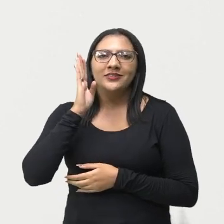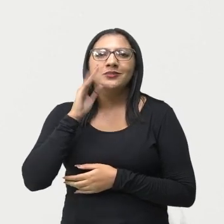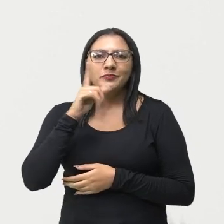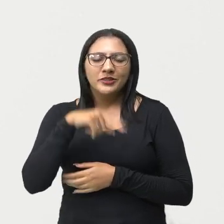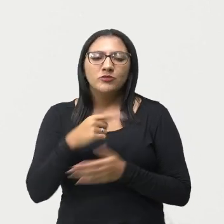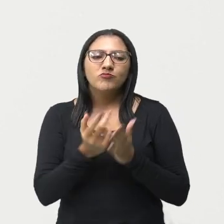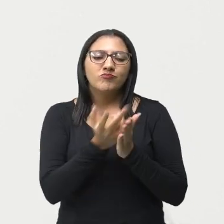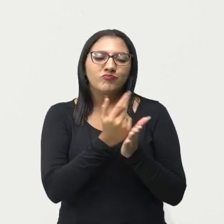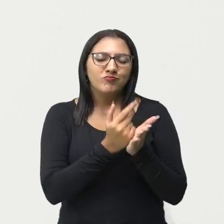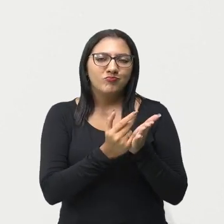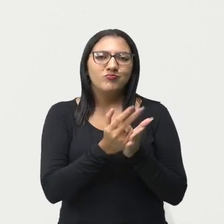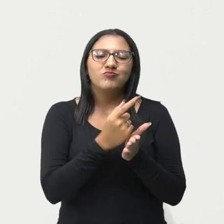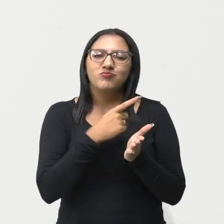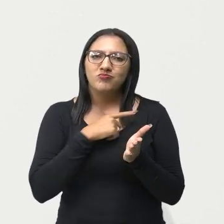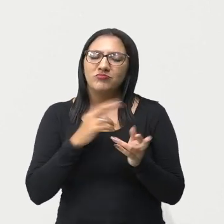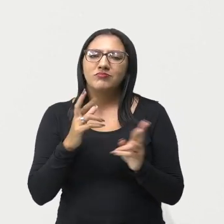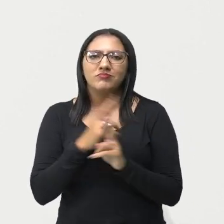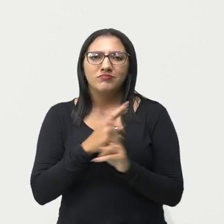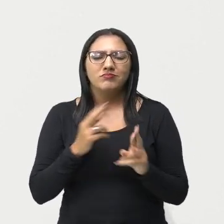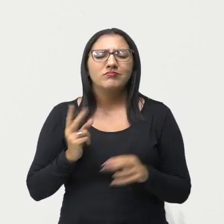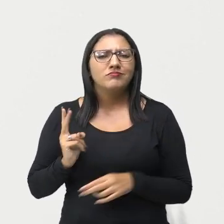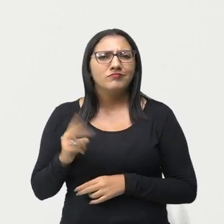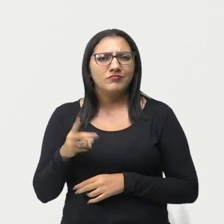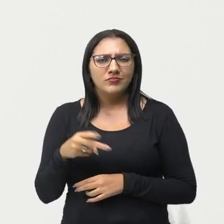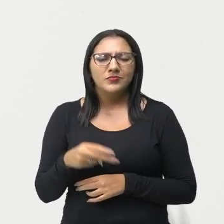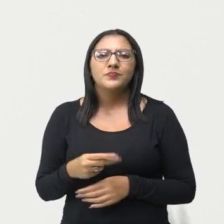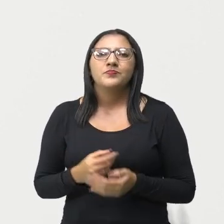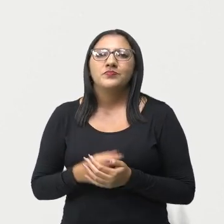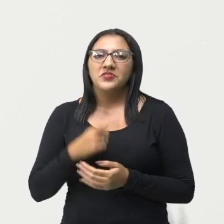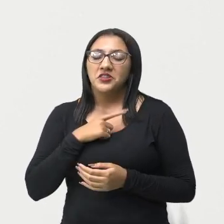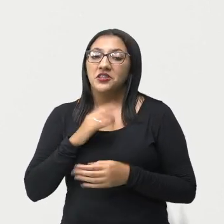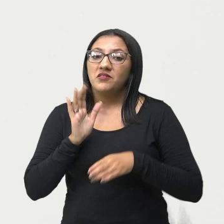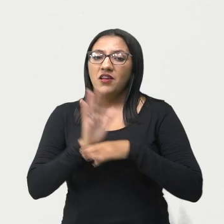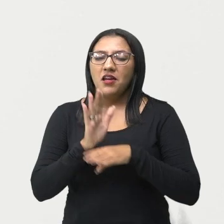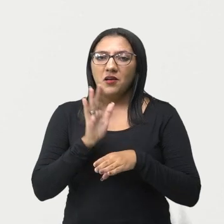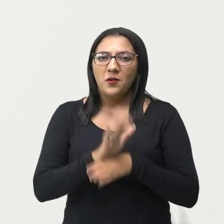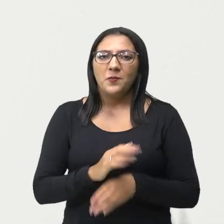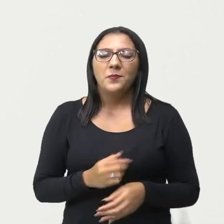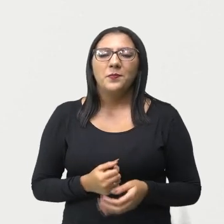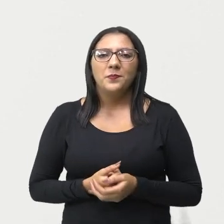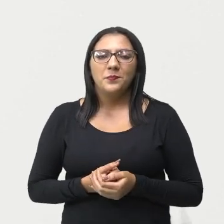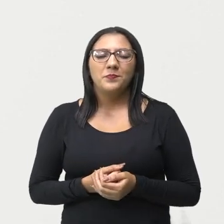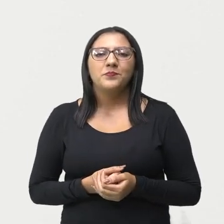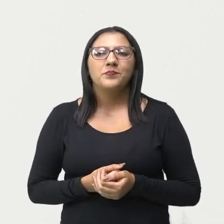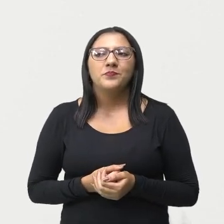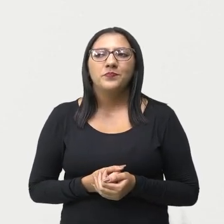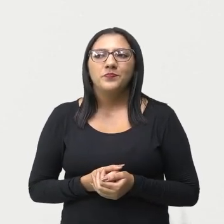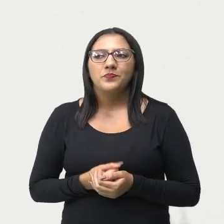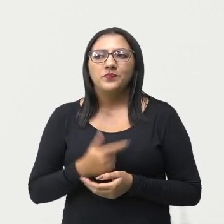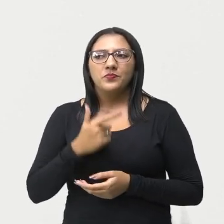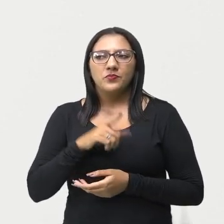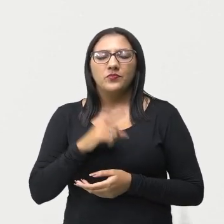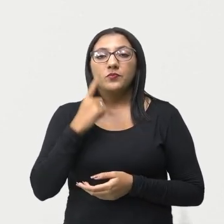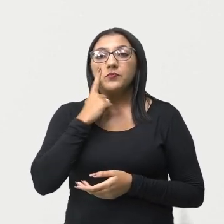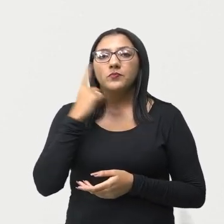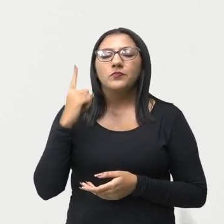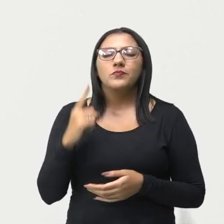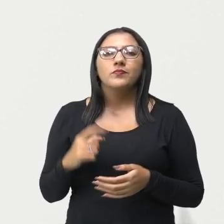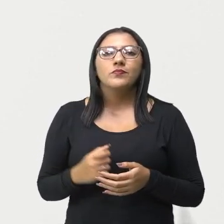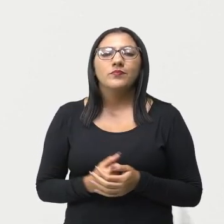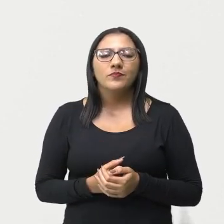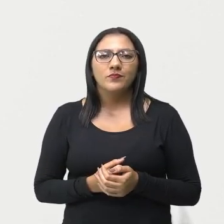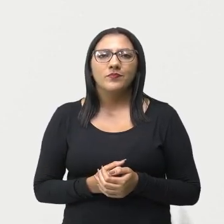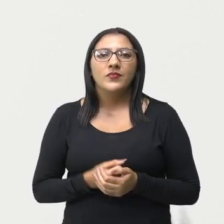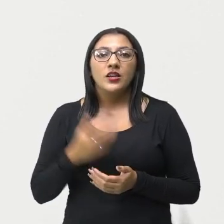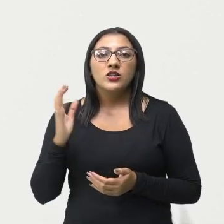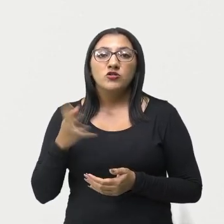desenho, certo, ser feito e ajudar ele a reencontrar a família. Na sequência, observem,